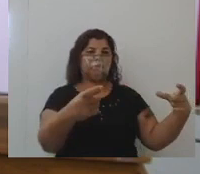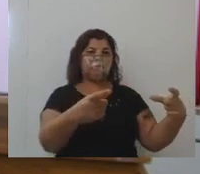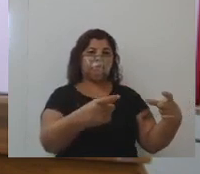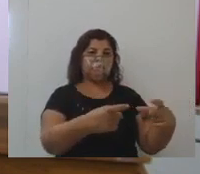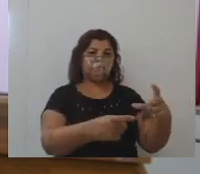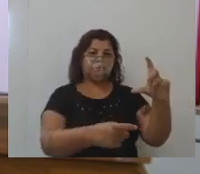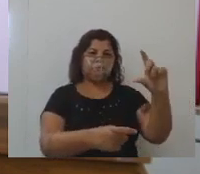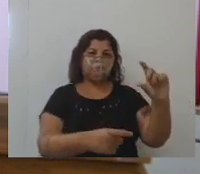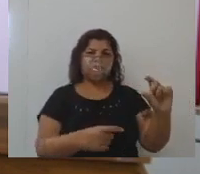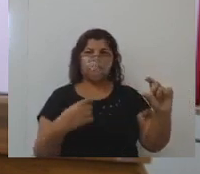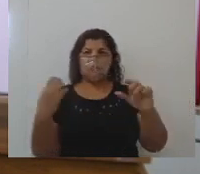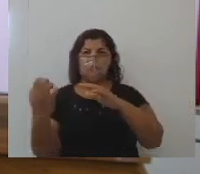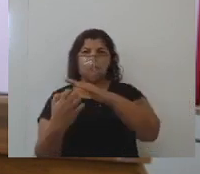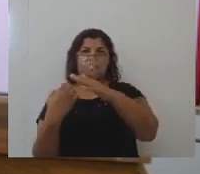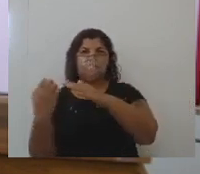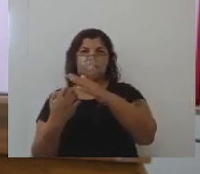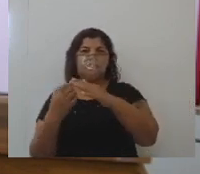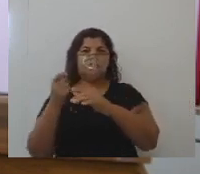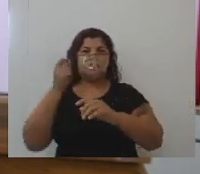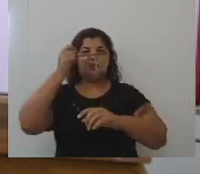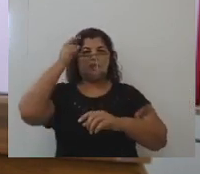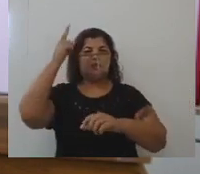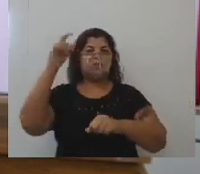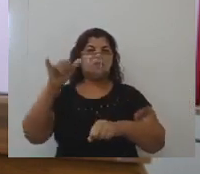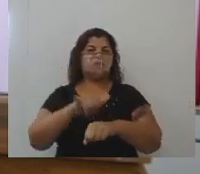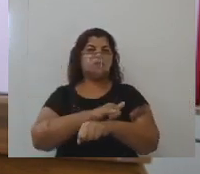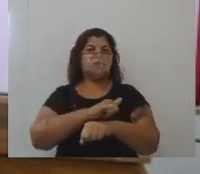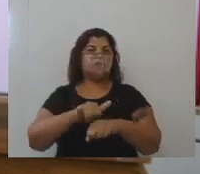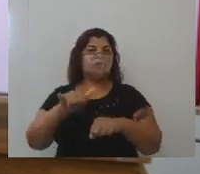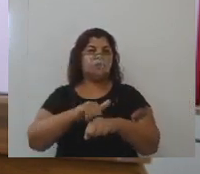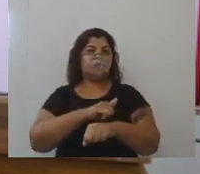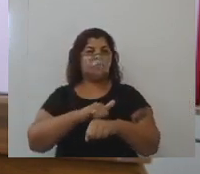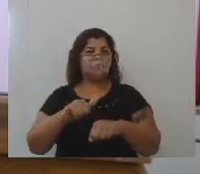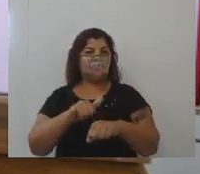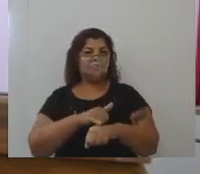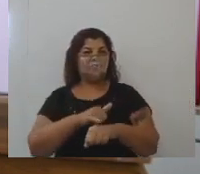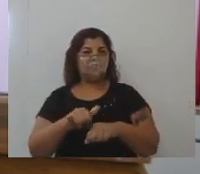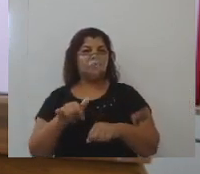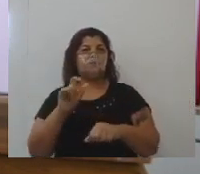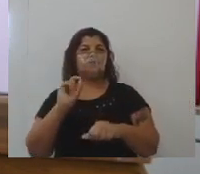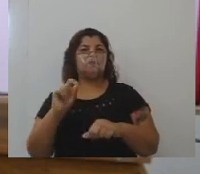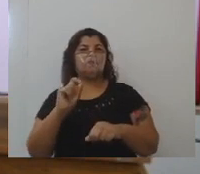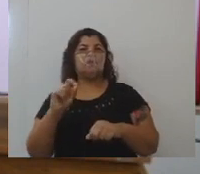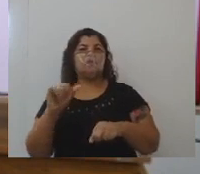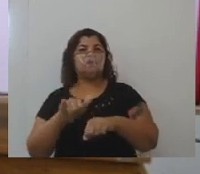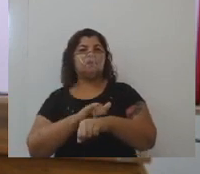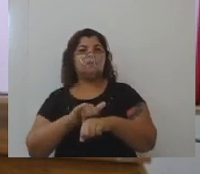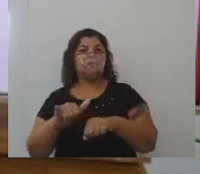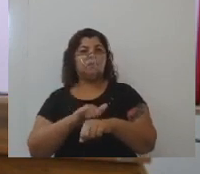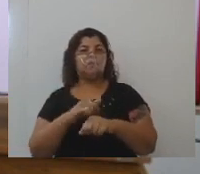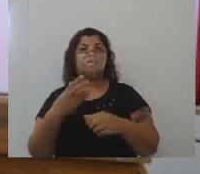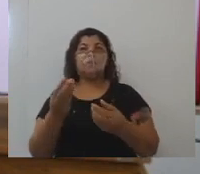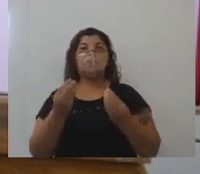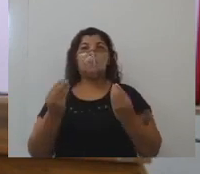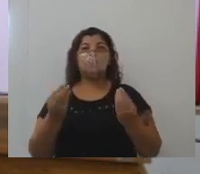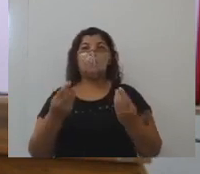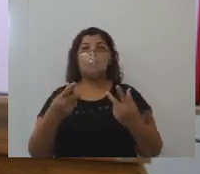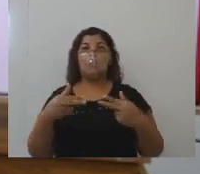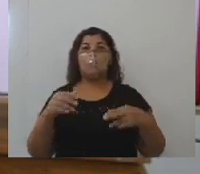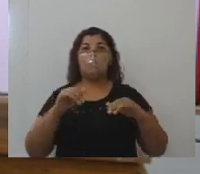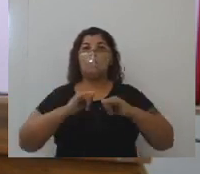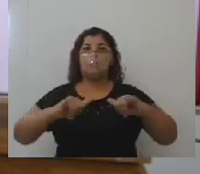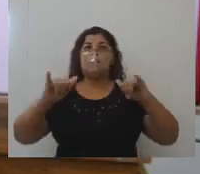as empresas começam a criar estratégias. E essas estratégias a gente vai chamar, por exemplo, de propaganda, para que